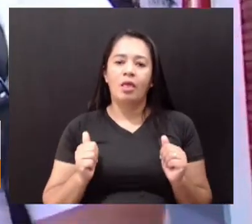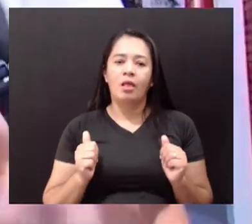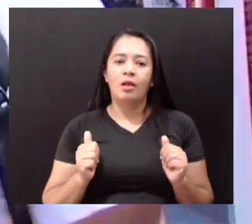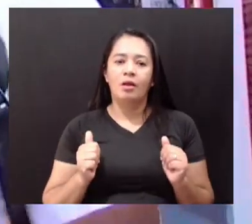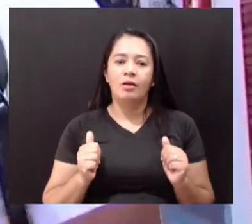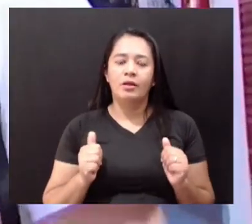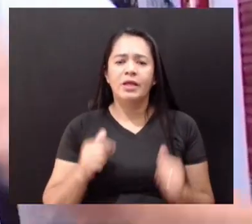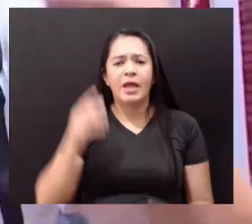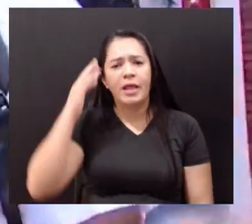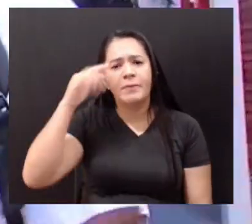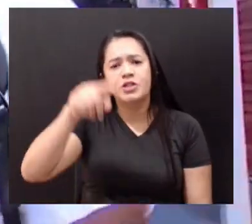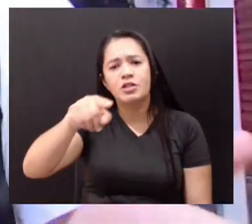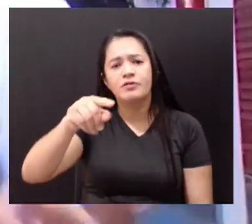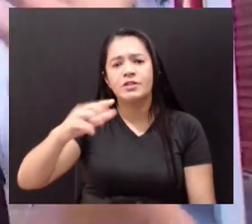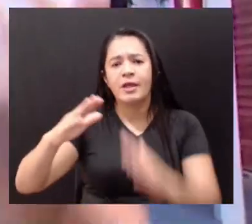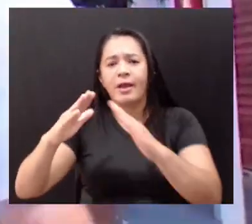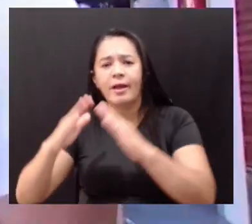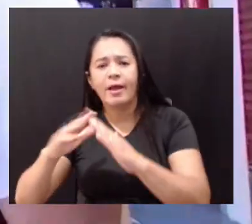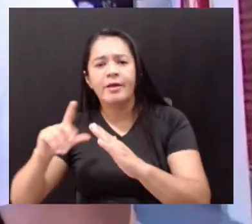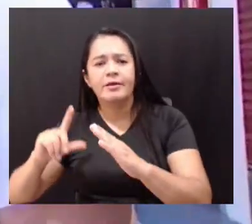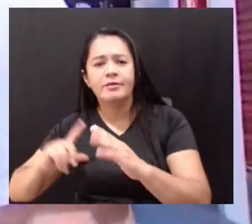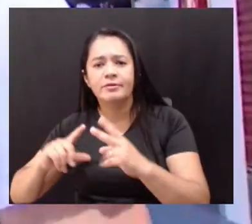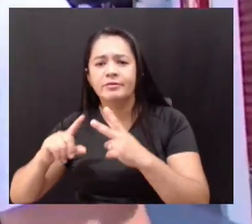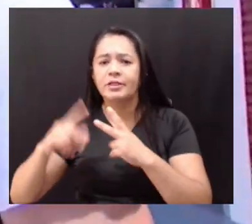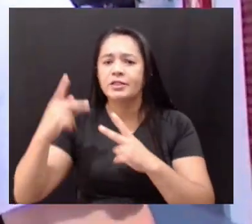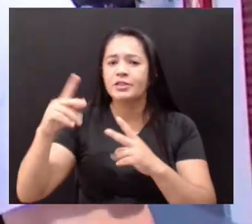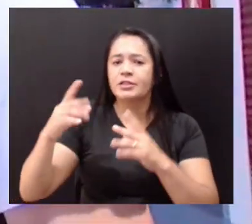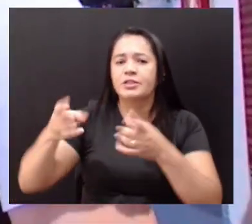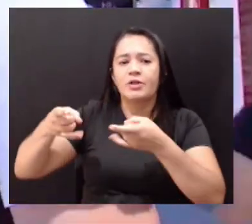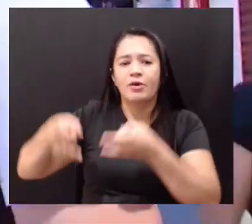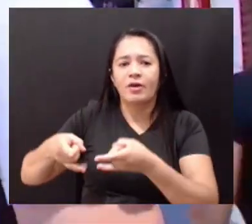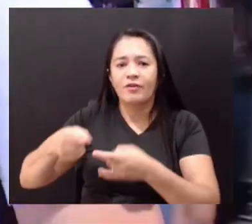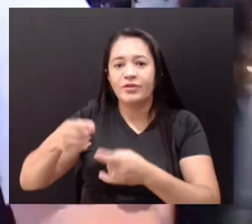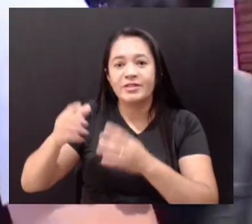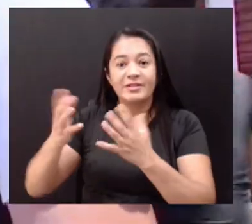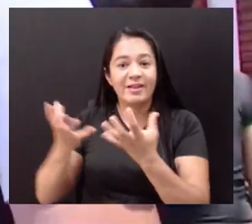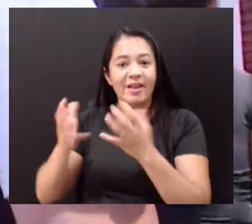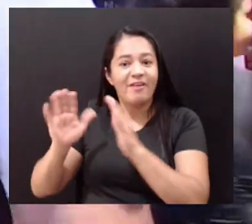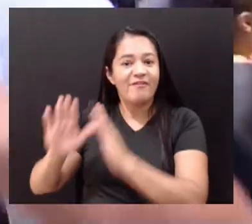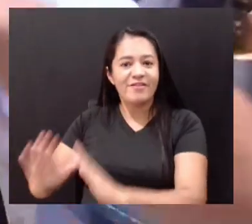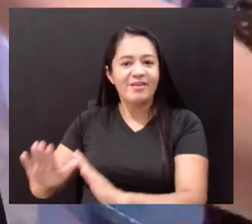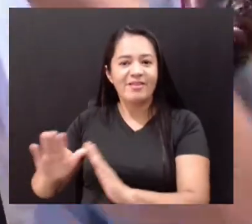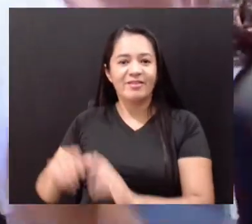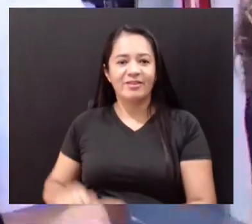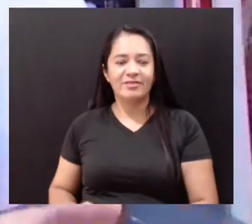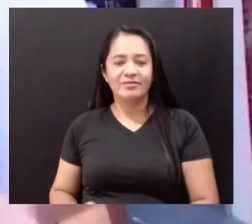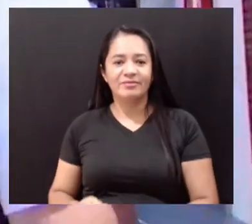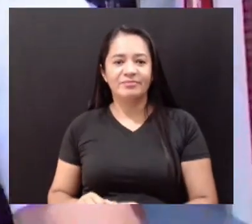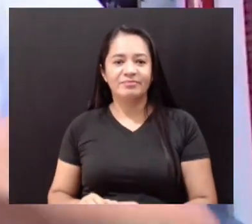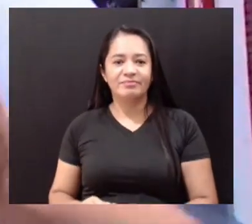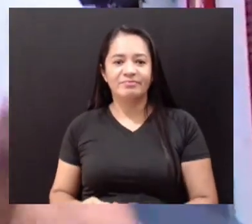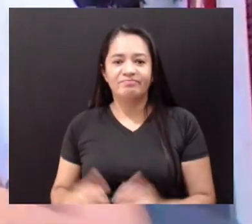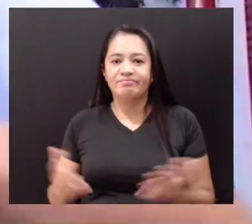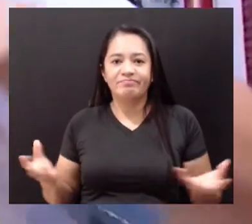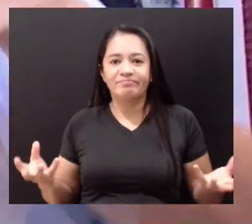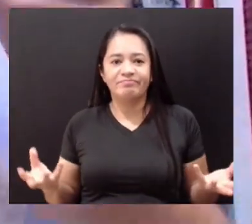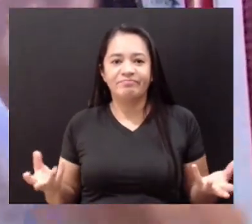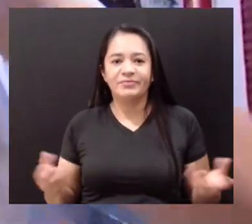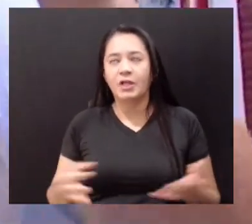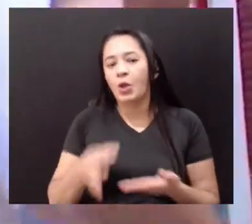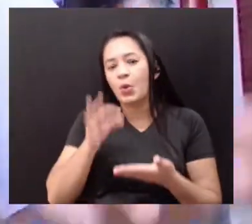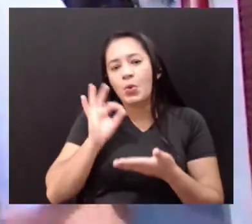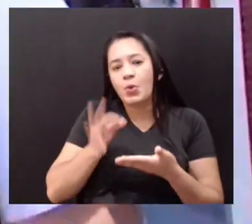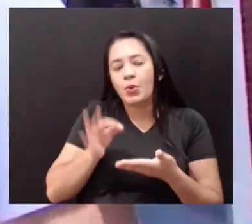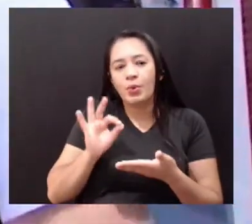casa, você tranquilo, você no seu quarto, de boa, você vai querer ficar em casa, né? Tranquilamente, tomando café, não tendo aquelas